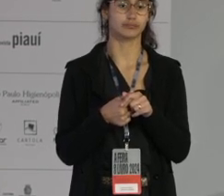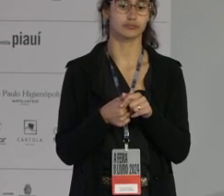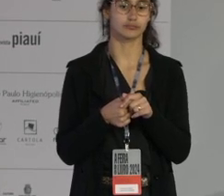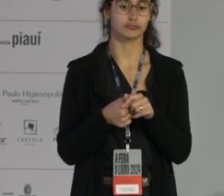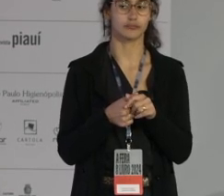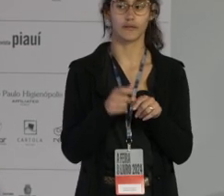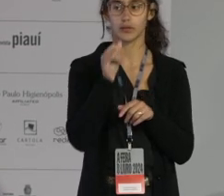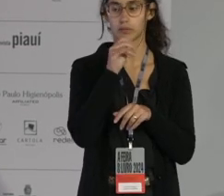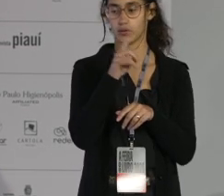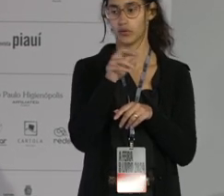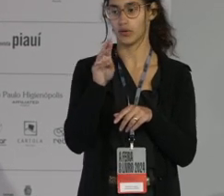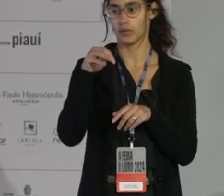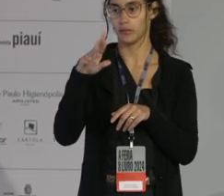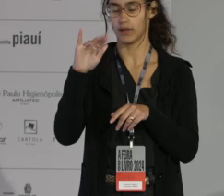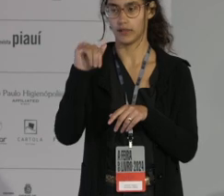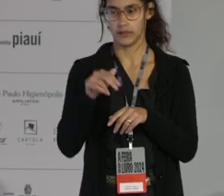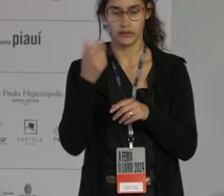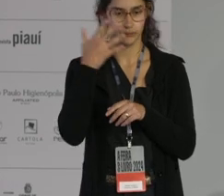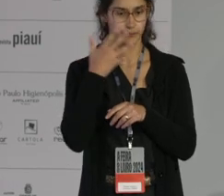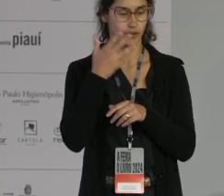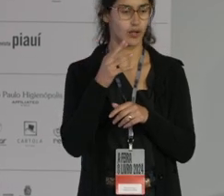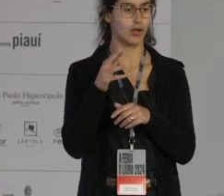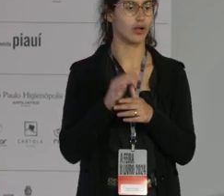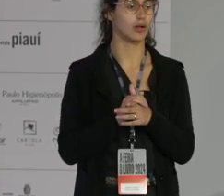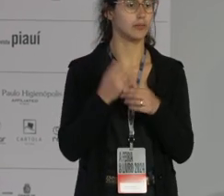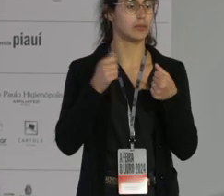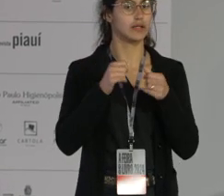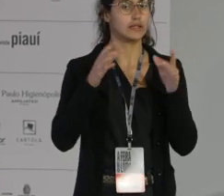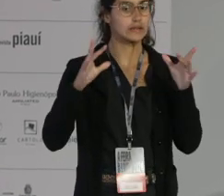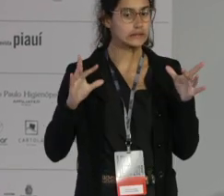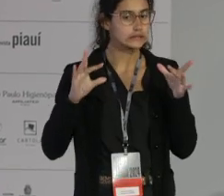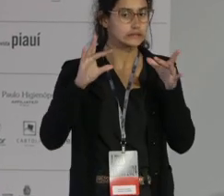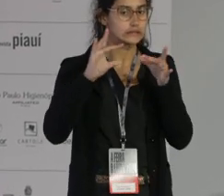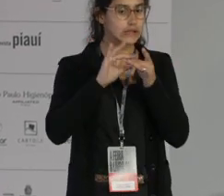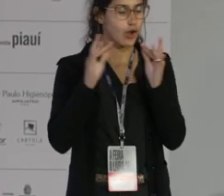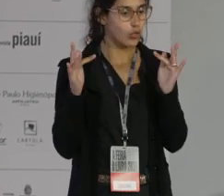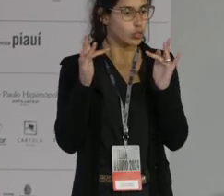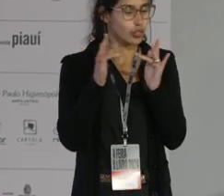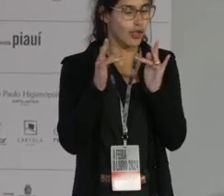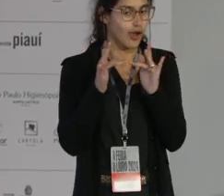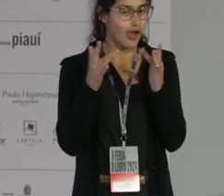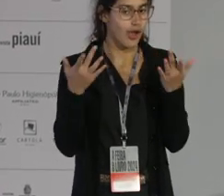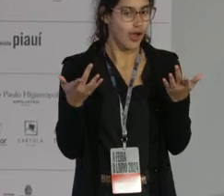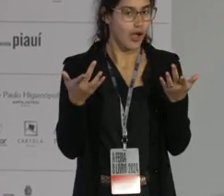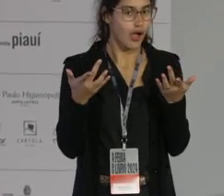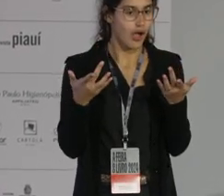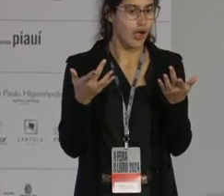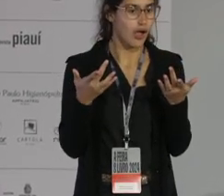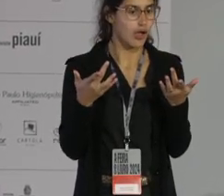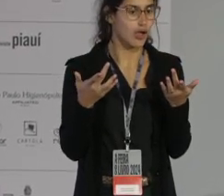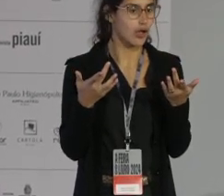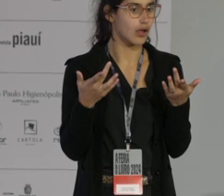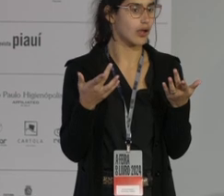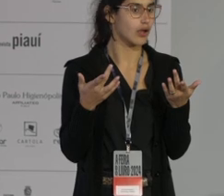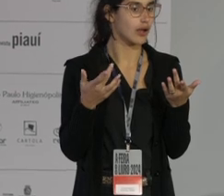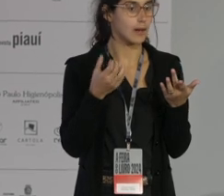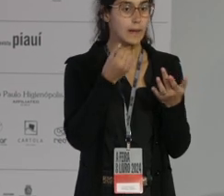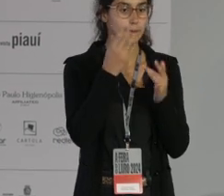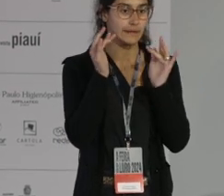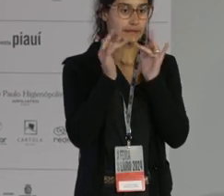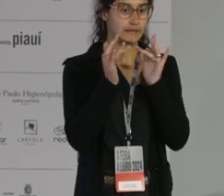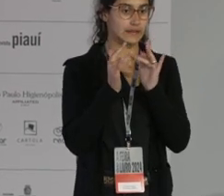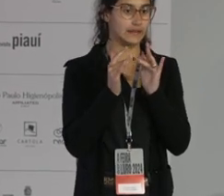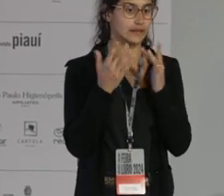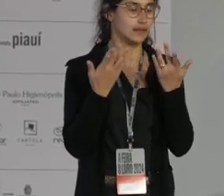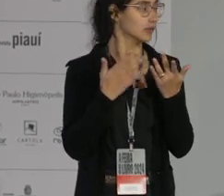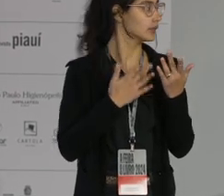por exemplo, a doutora Marina diz, né, o rosto precisa ser amarrado, né? E aí eu fico bem pensando, amarrado. É, bem amarrado. Então,